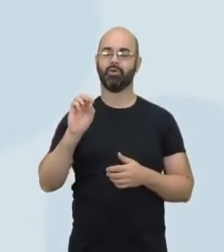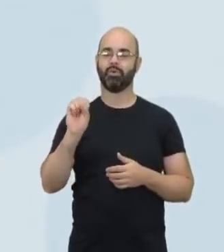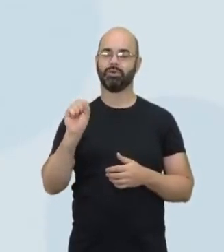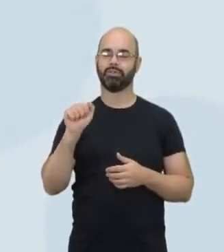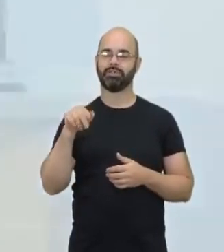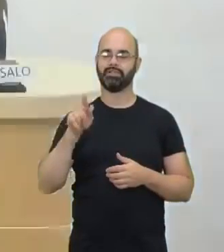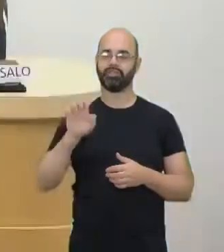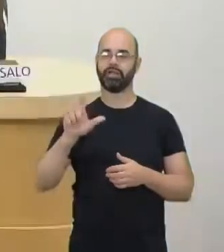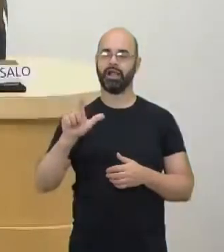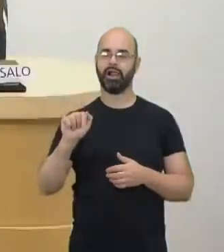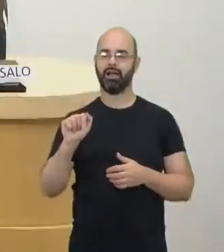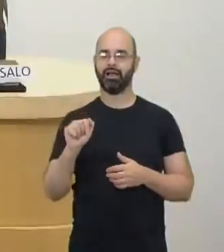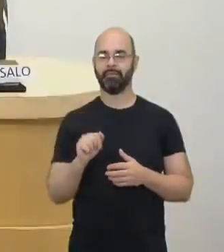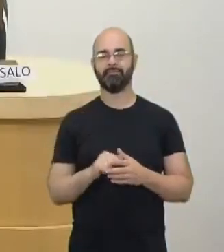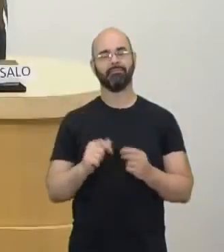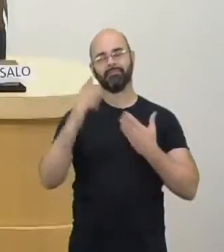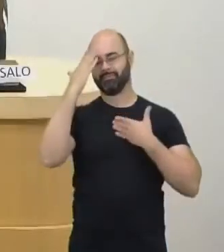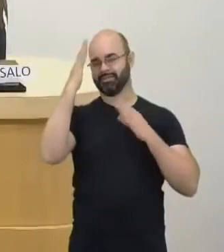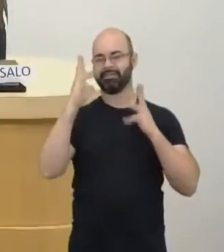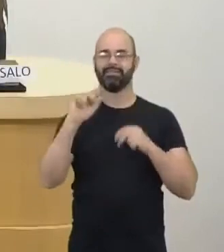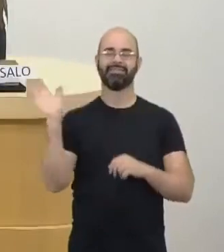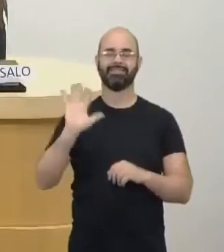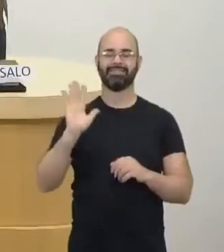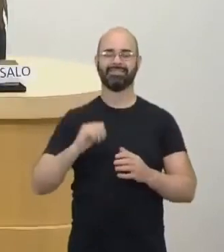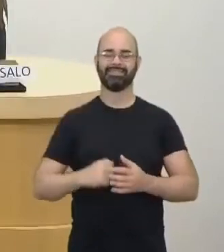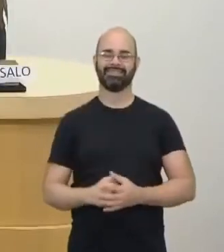Alunos, muito obrigada. Até a próxima aula e tchau, tchau.